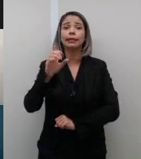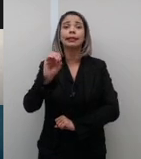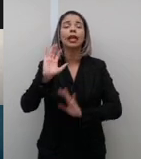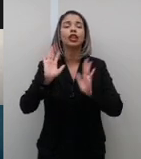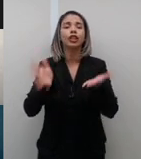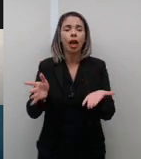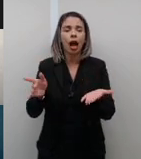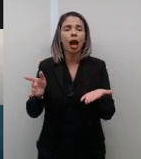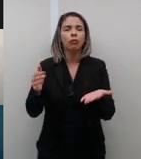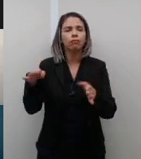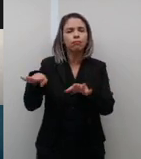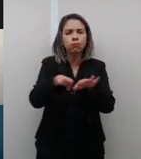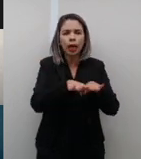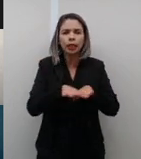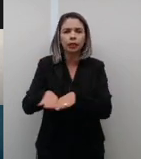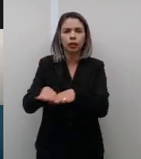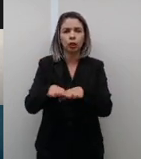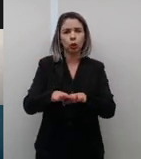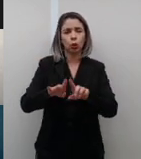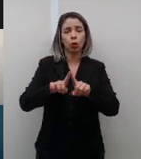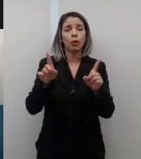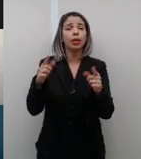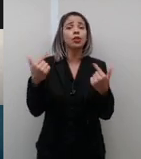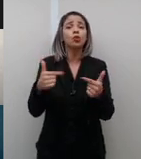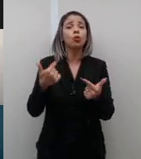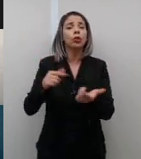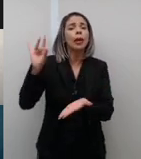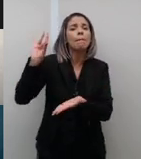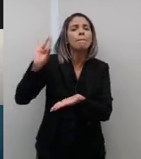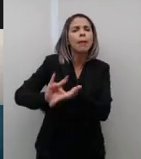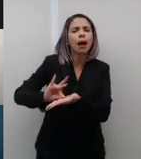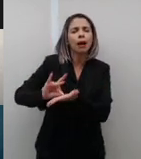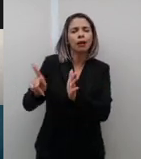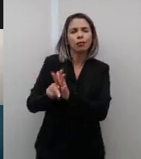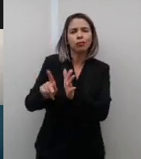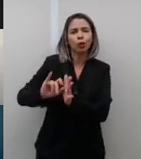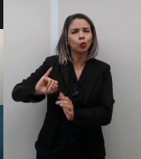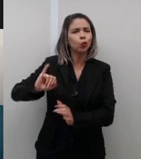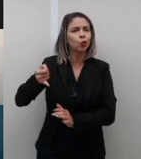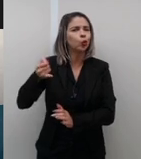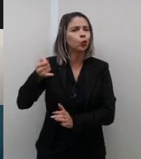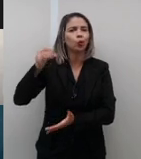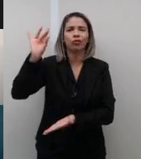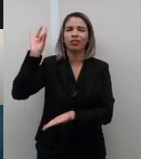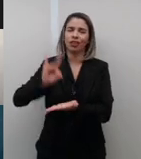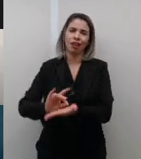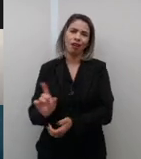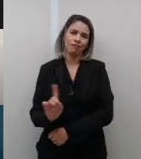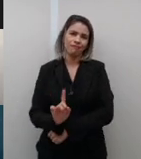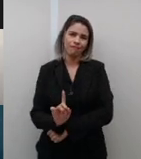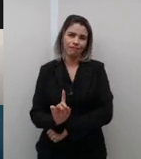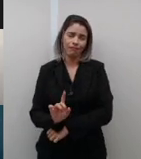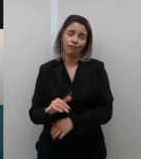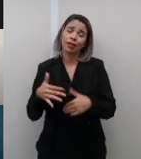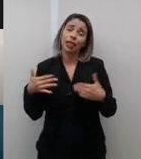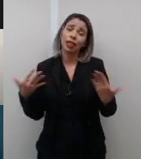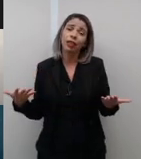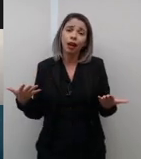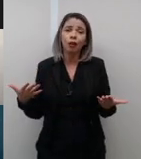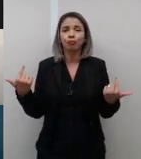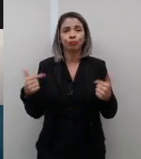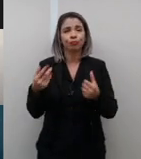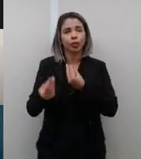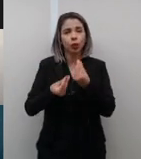ele se aplica quando não há fixação prévia de juros e de correção monetária. E, de maneira alguma, como eu acabei de falar, isso